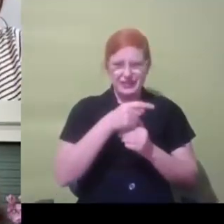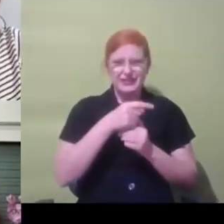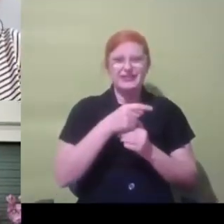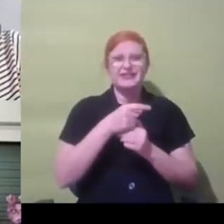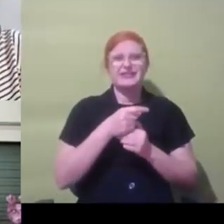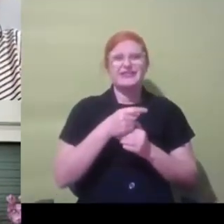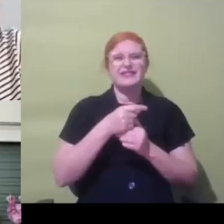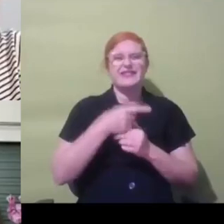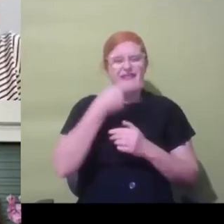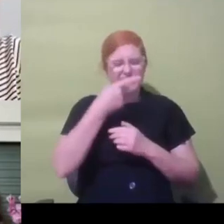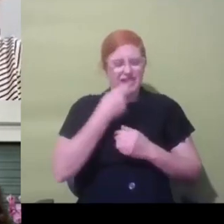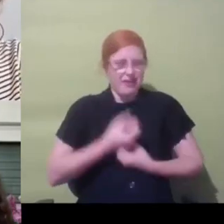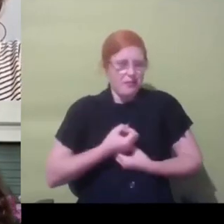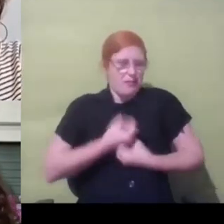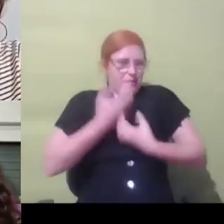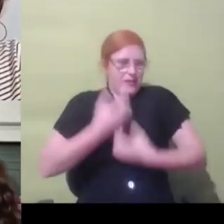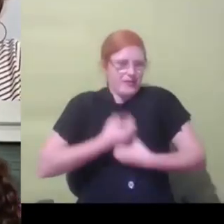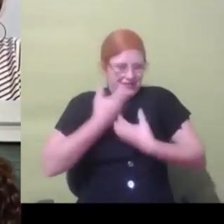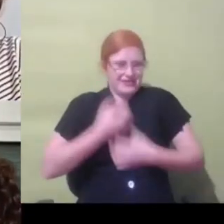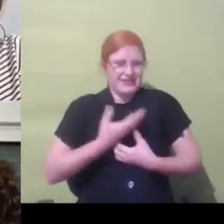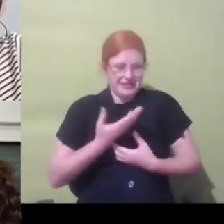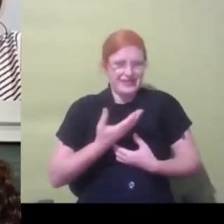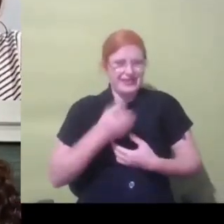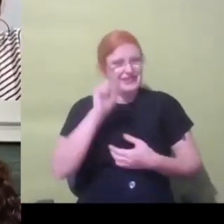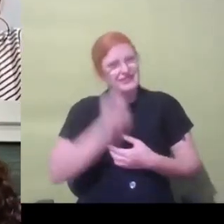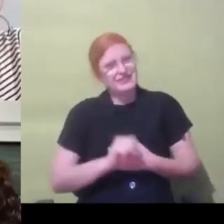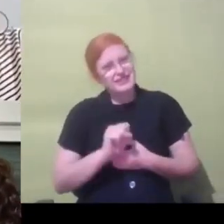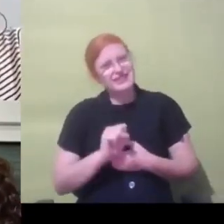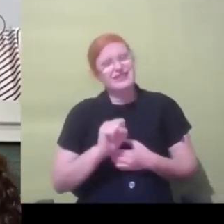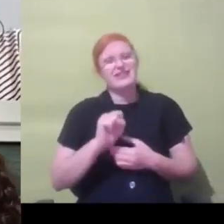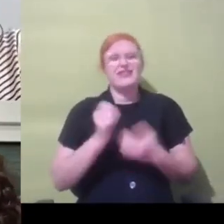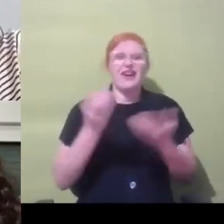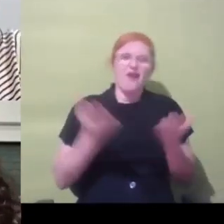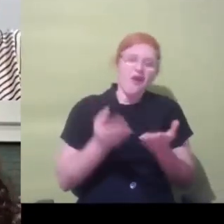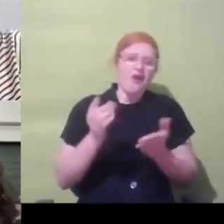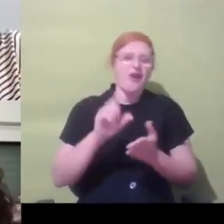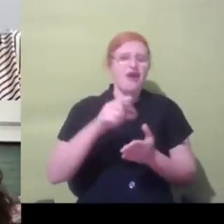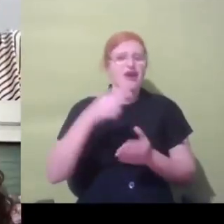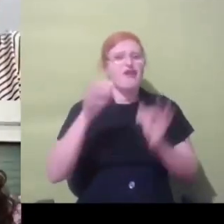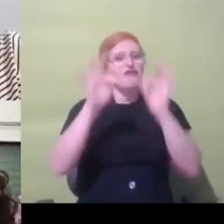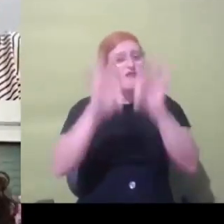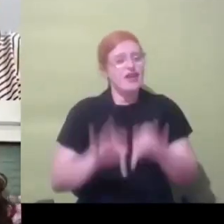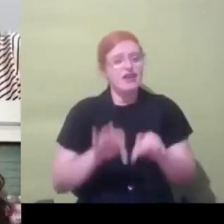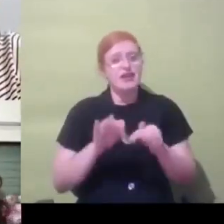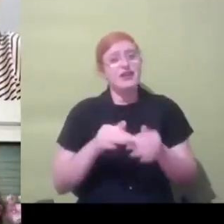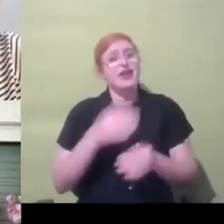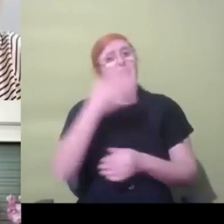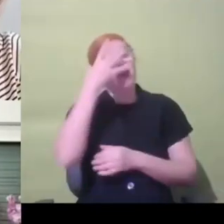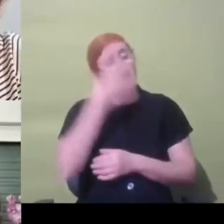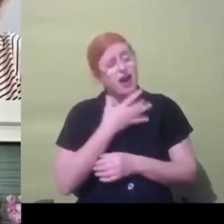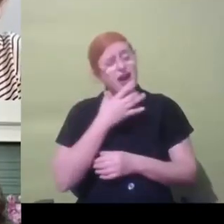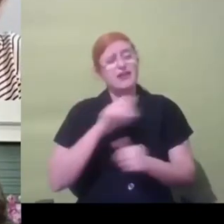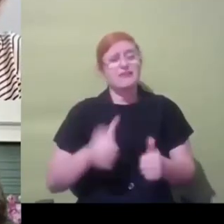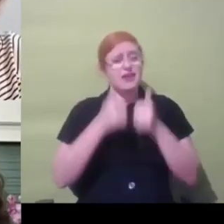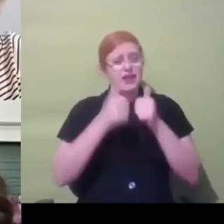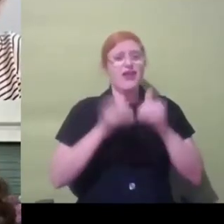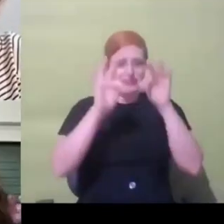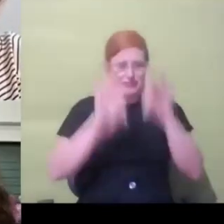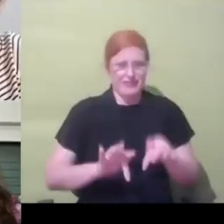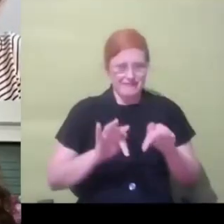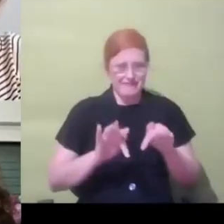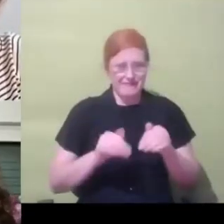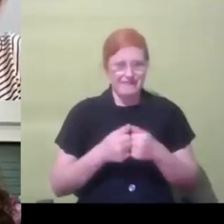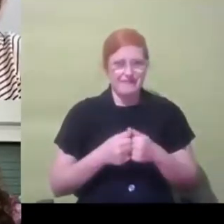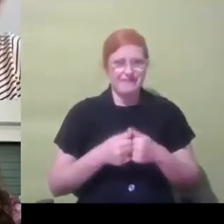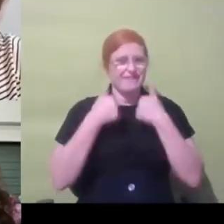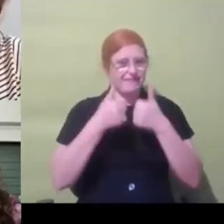poesia. Malu tinha separado uma poesia pra gente, ou se você quer no final. O que você prefere? Eu acho que pode ser no